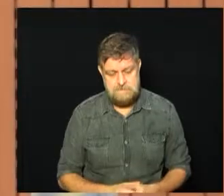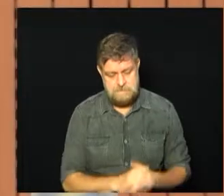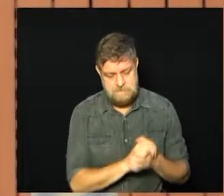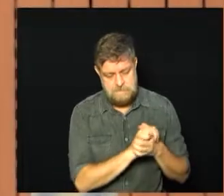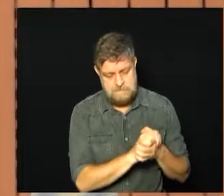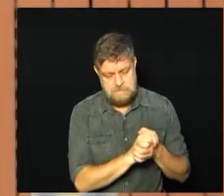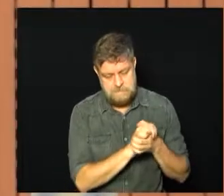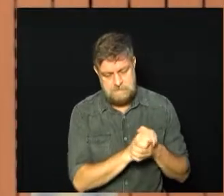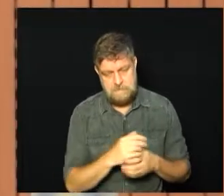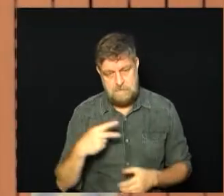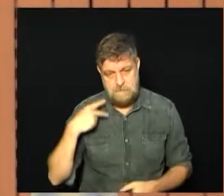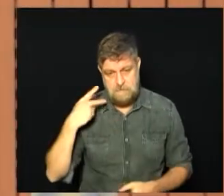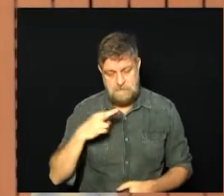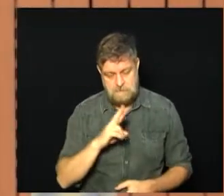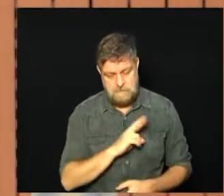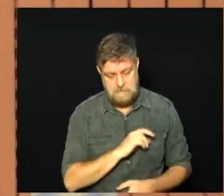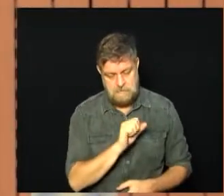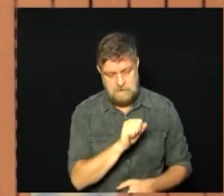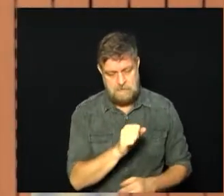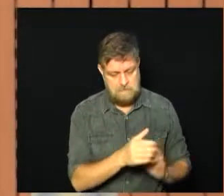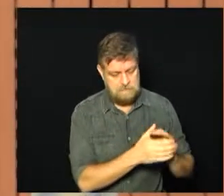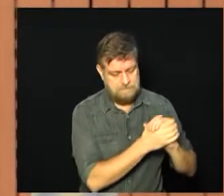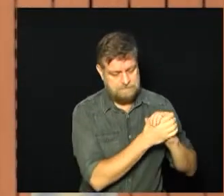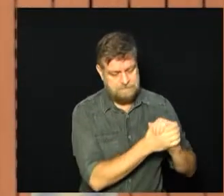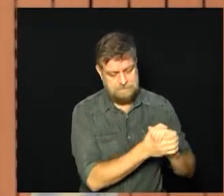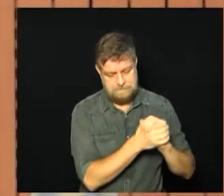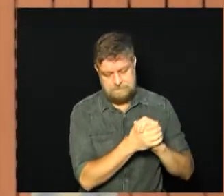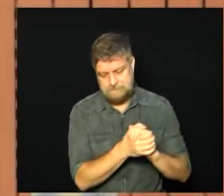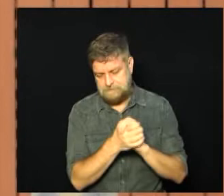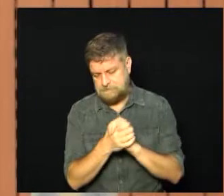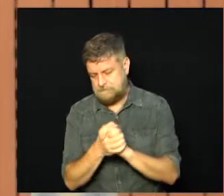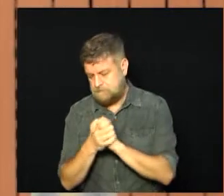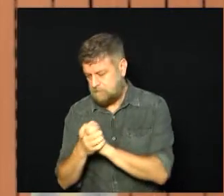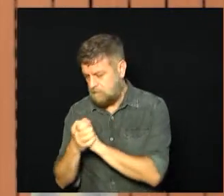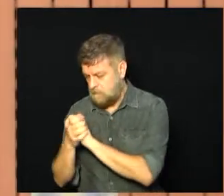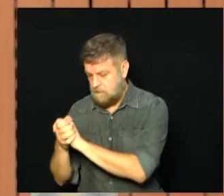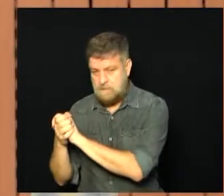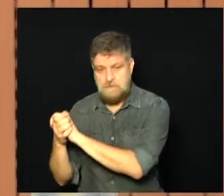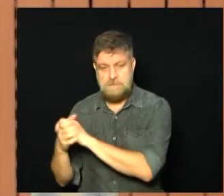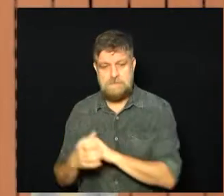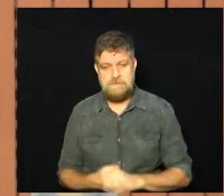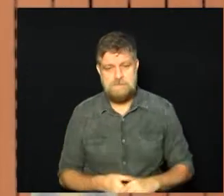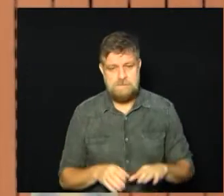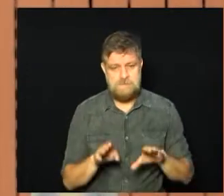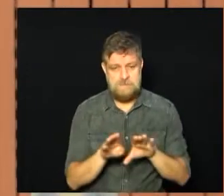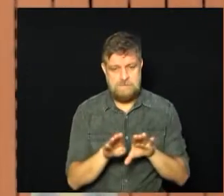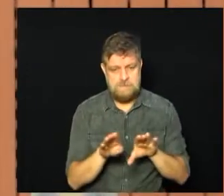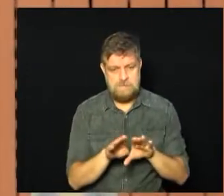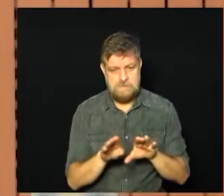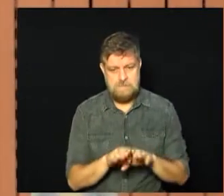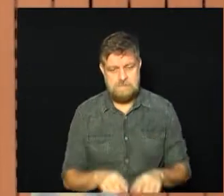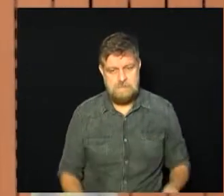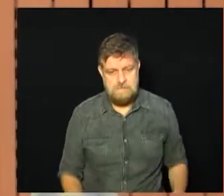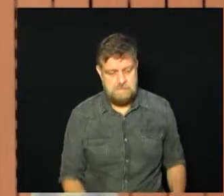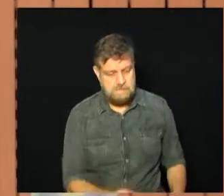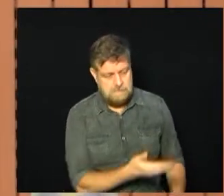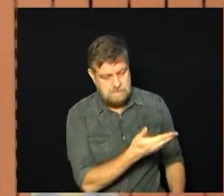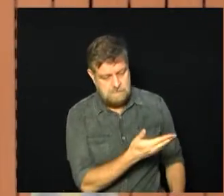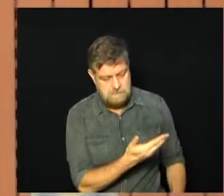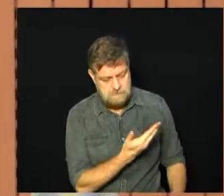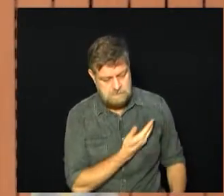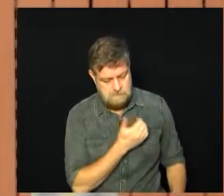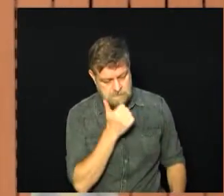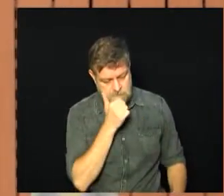vereador Rossini, em nome de todos os demais vereadores. Também cumprimento minha amiga, a